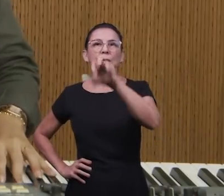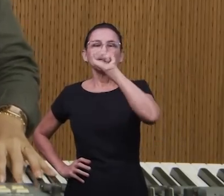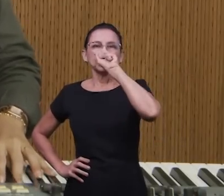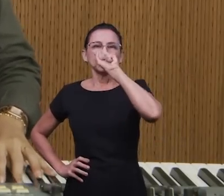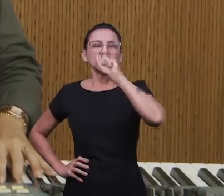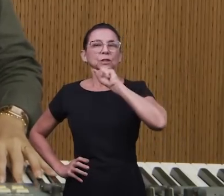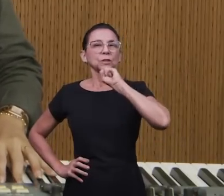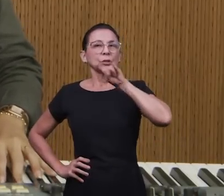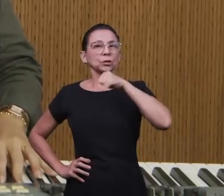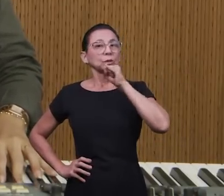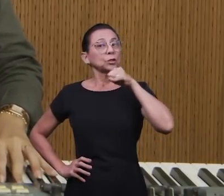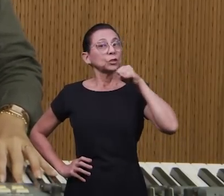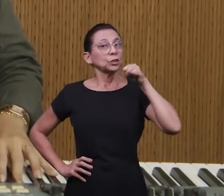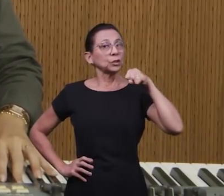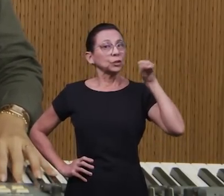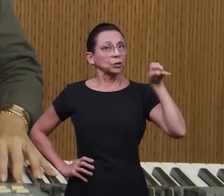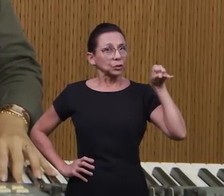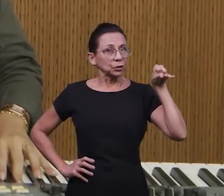inspirou,